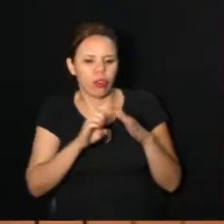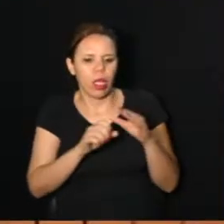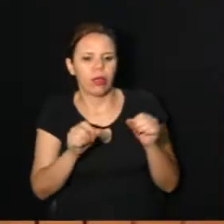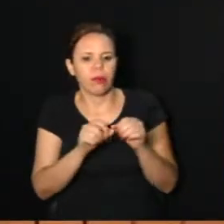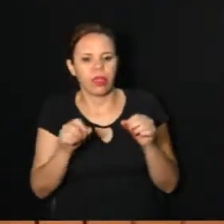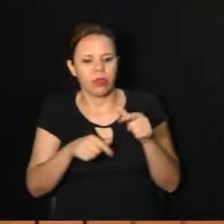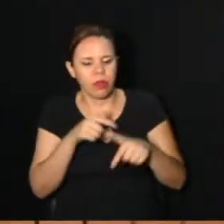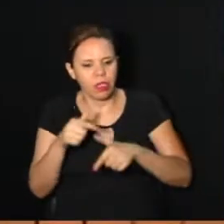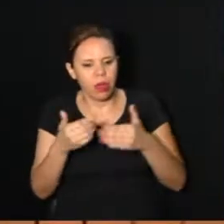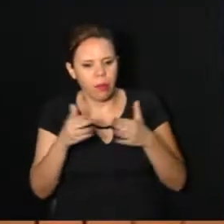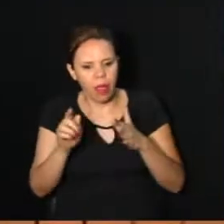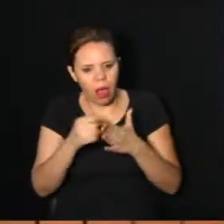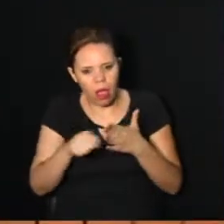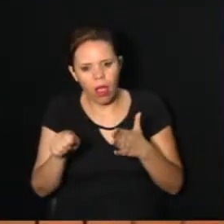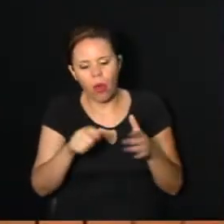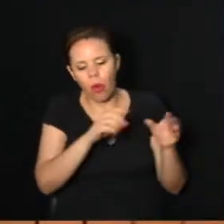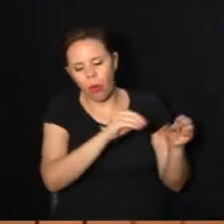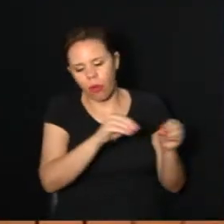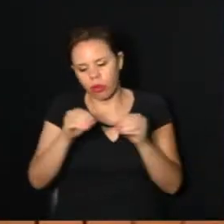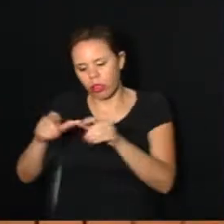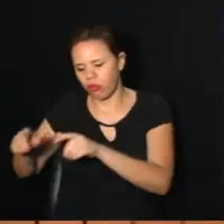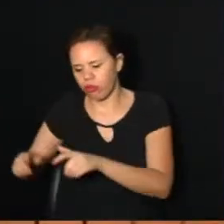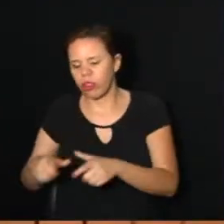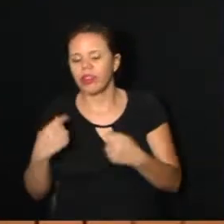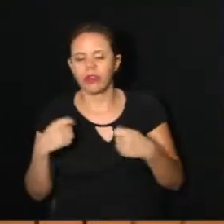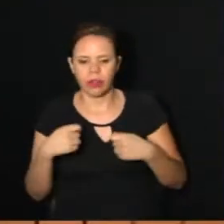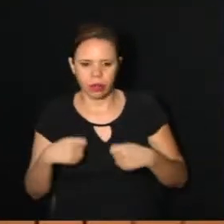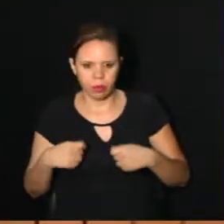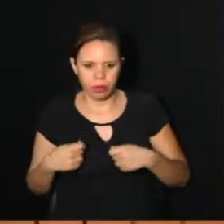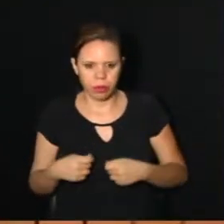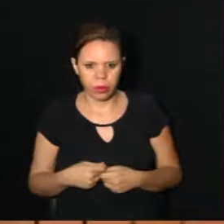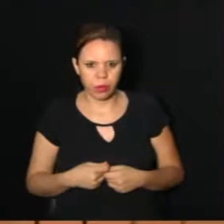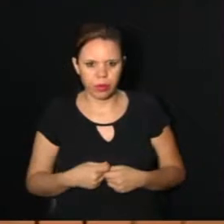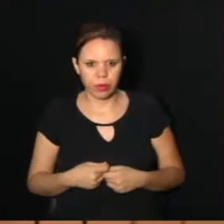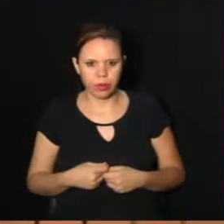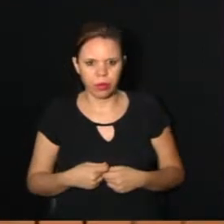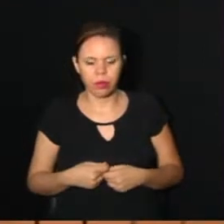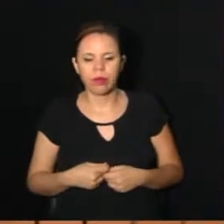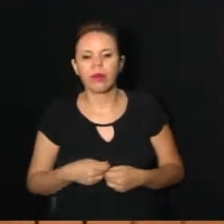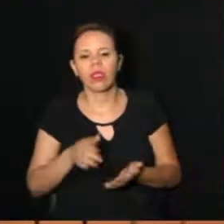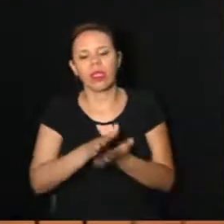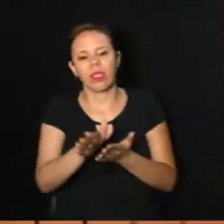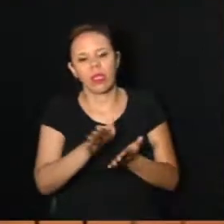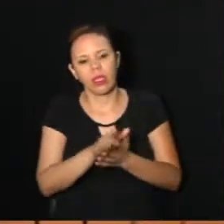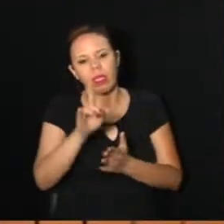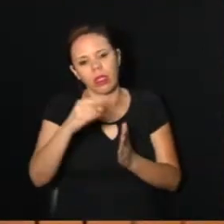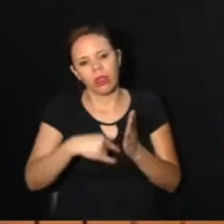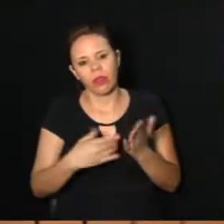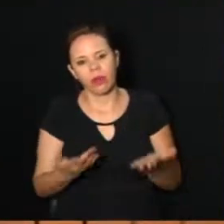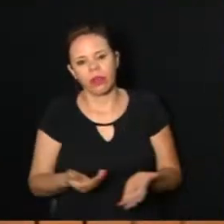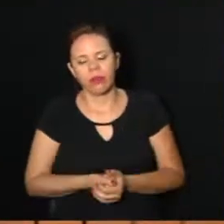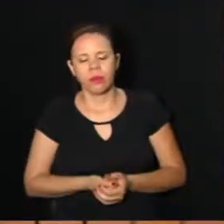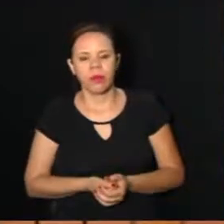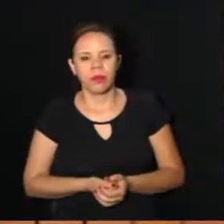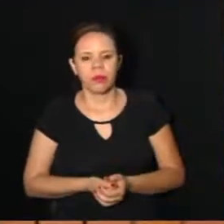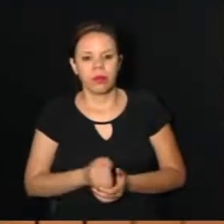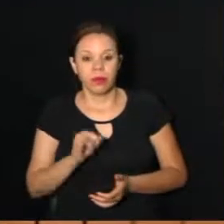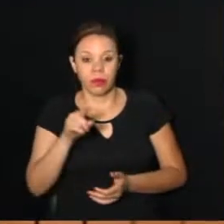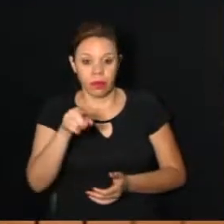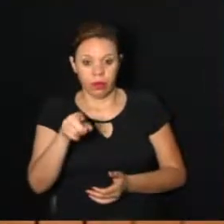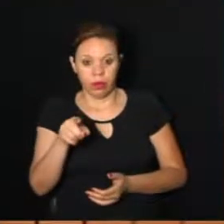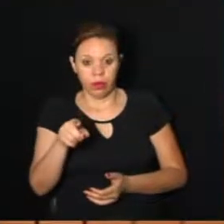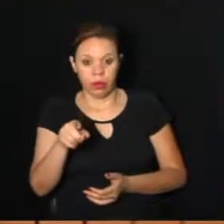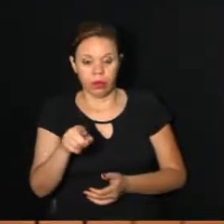local, né, provavelmente você vai precisar da remissão deste alvará, né? Se você sair